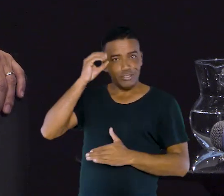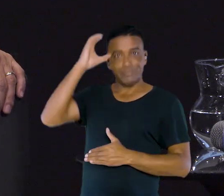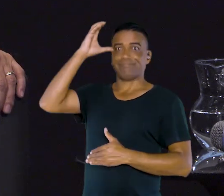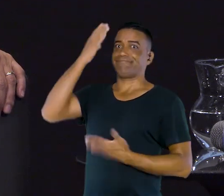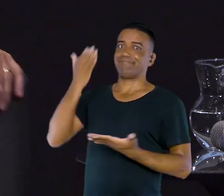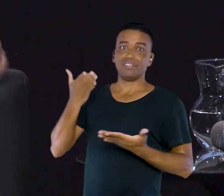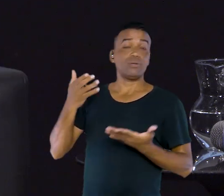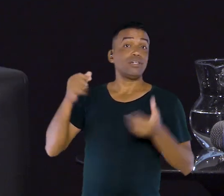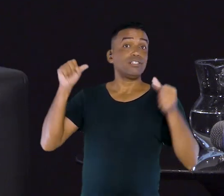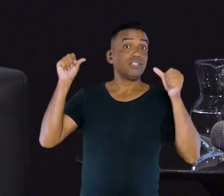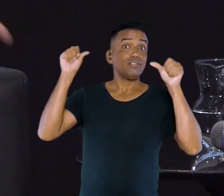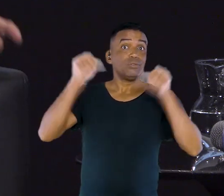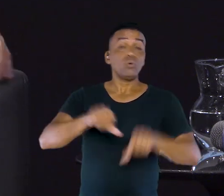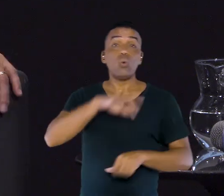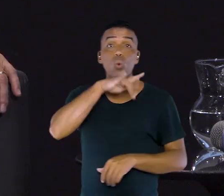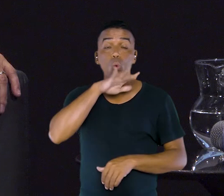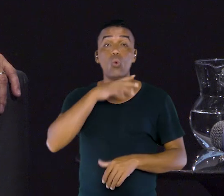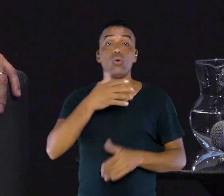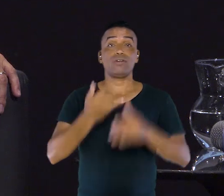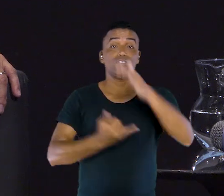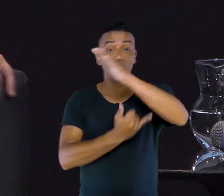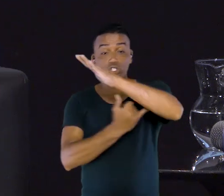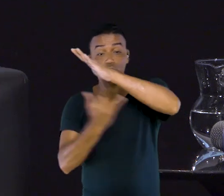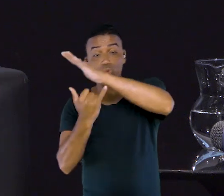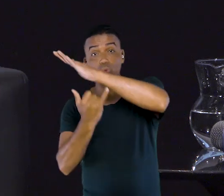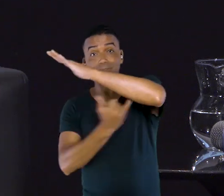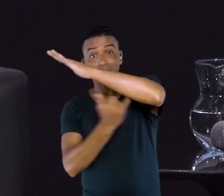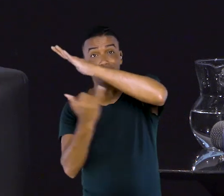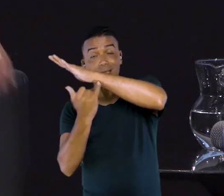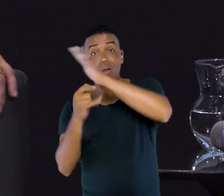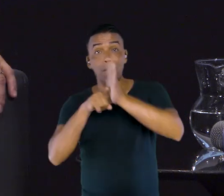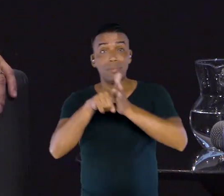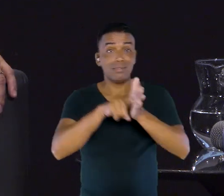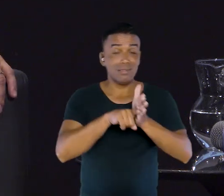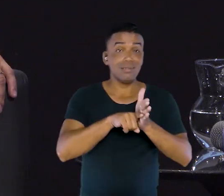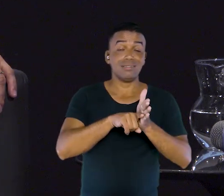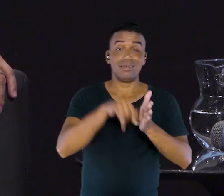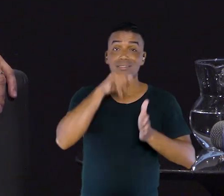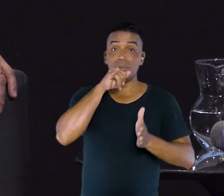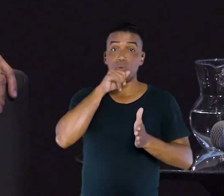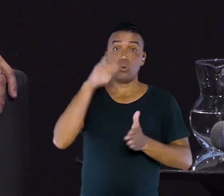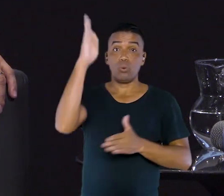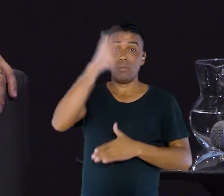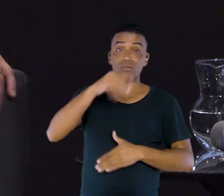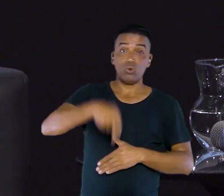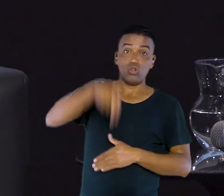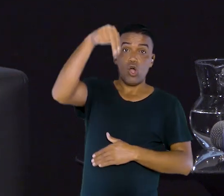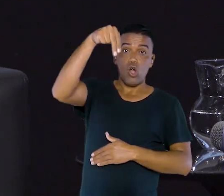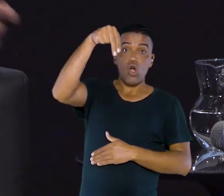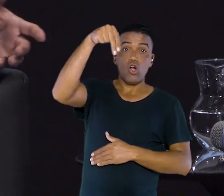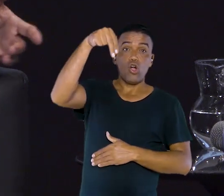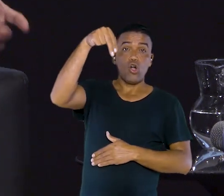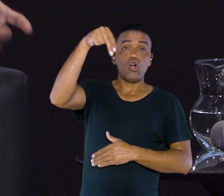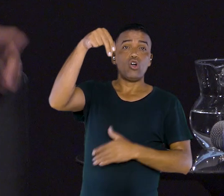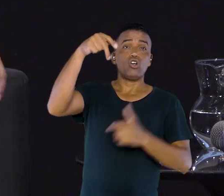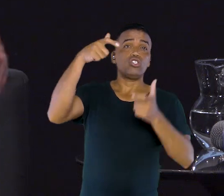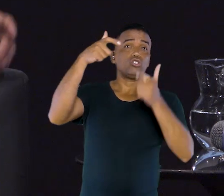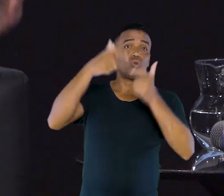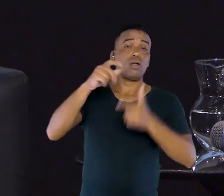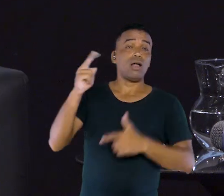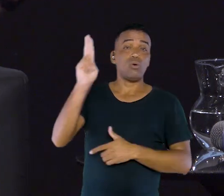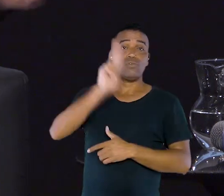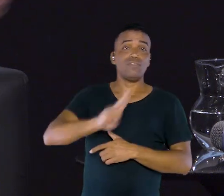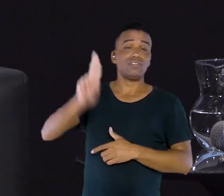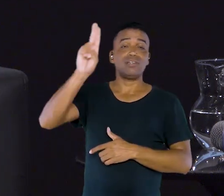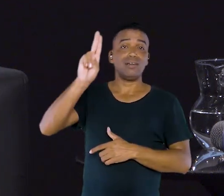uma coisa que é complicada. As instituições de pesquisa, o Brasil tem grandes centros de pesquisa no norte, grandes, importantíssimas